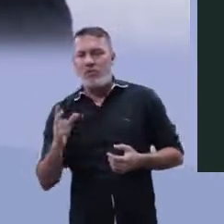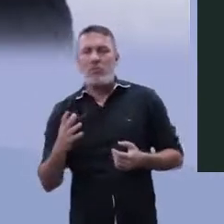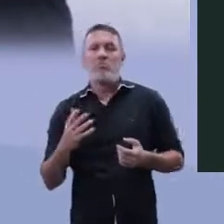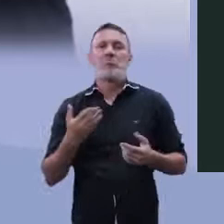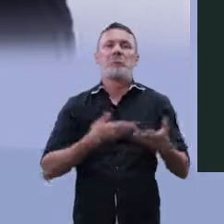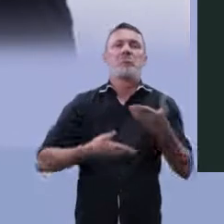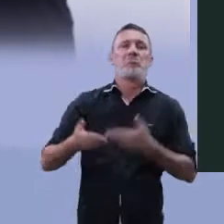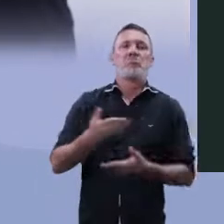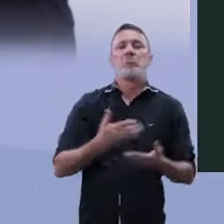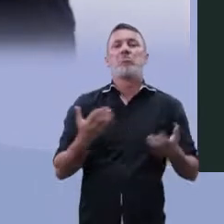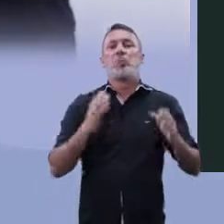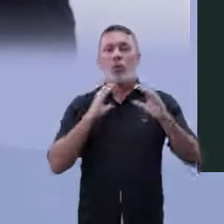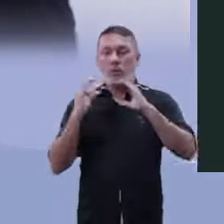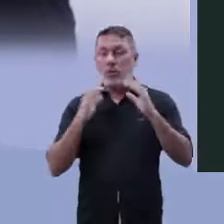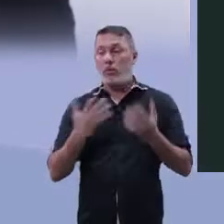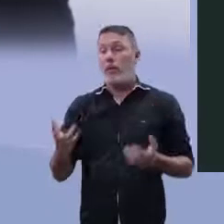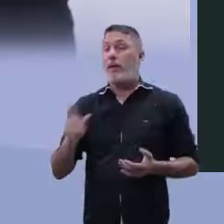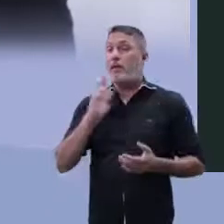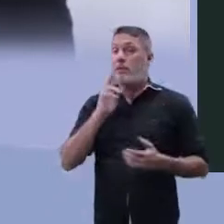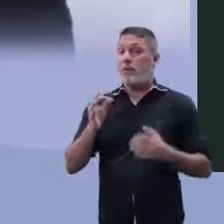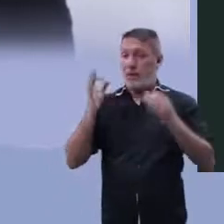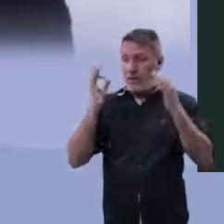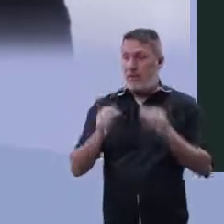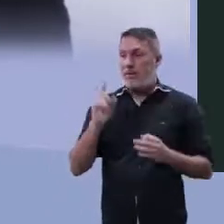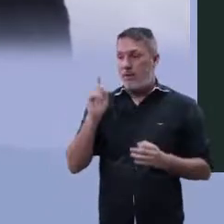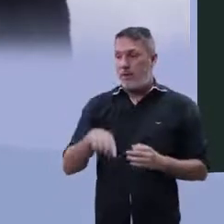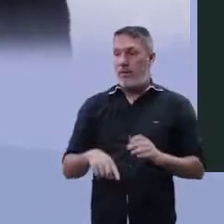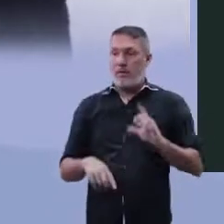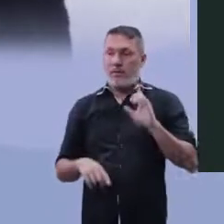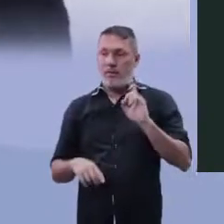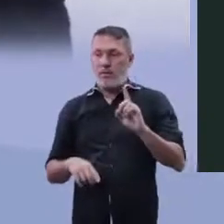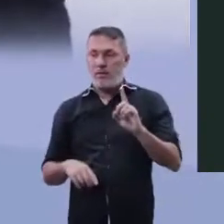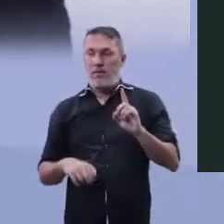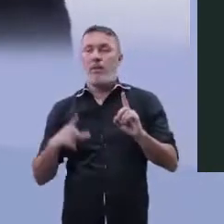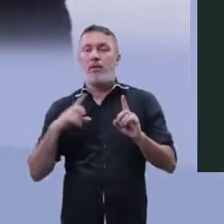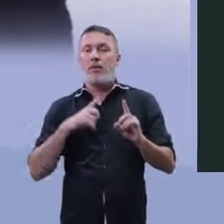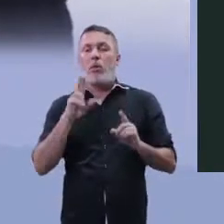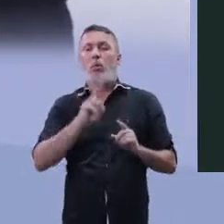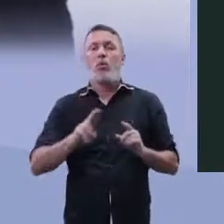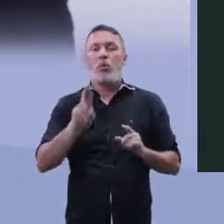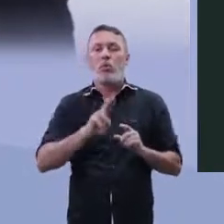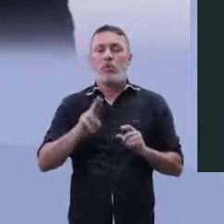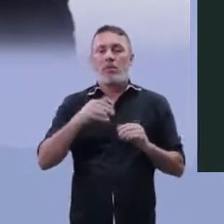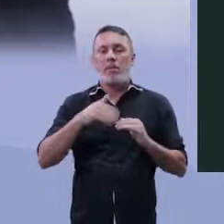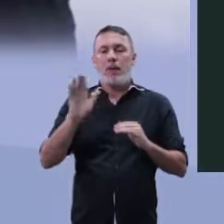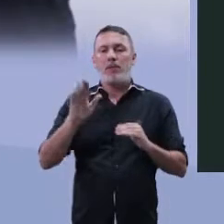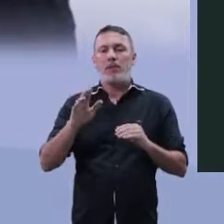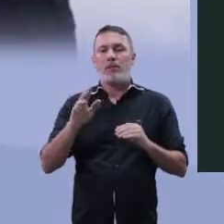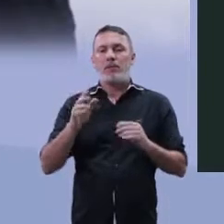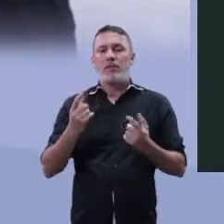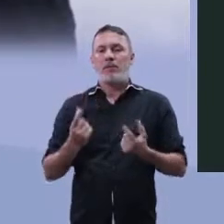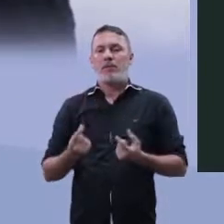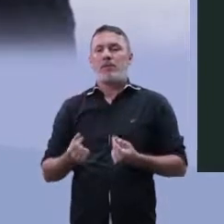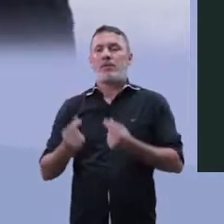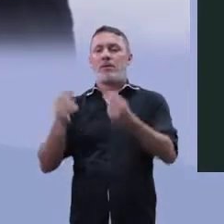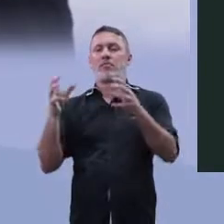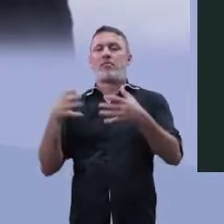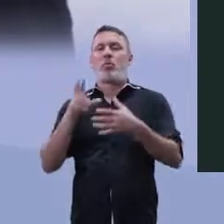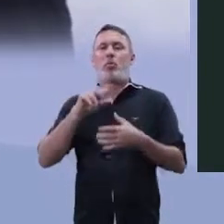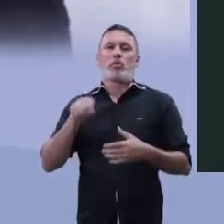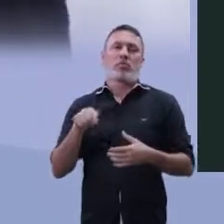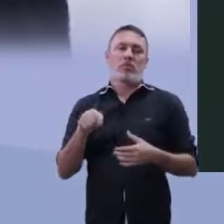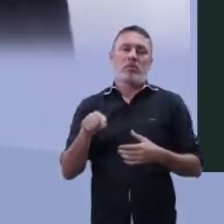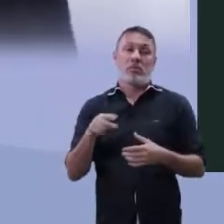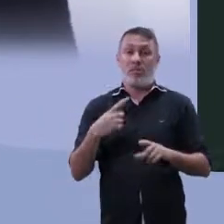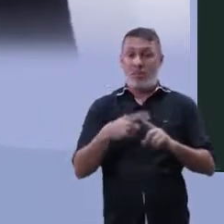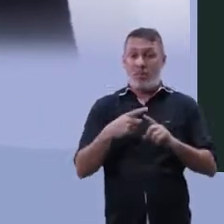dos indivíduos na troca comunicativa, né? Então, aí a resposta correta é a letra D, recorrência do seu uso entre membros da elite,